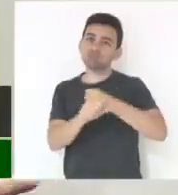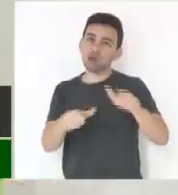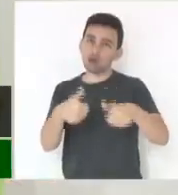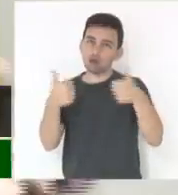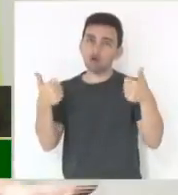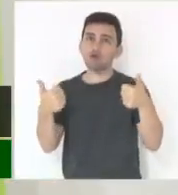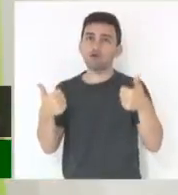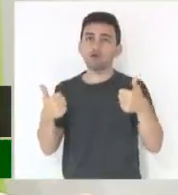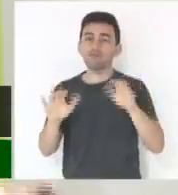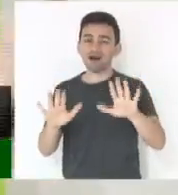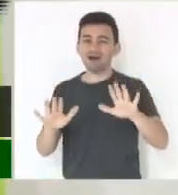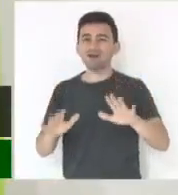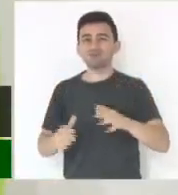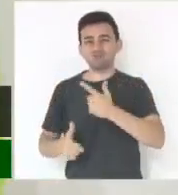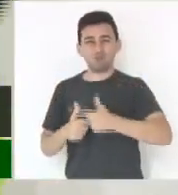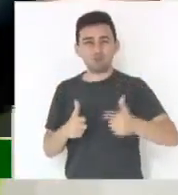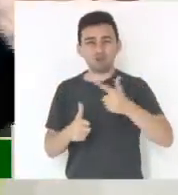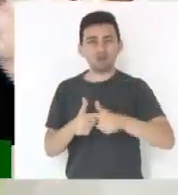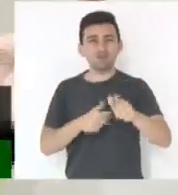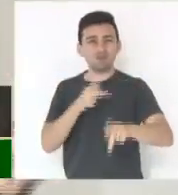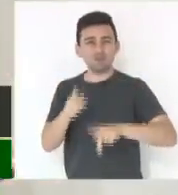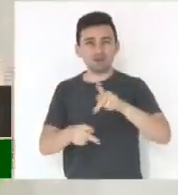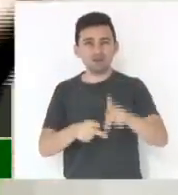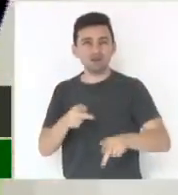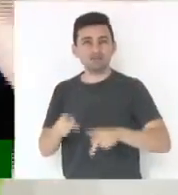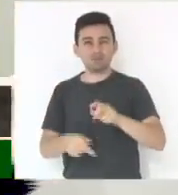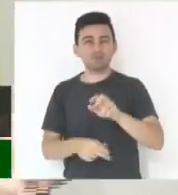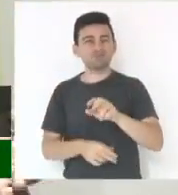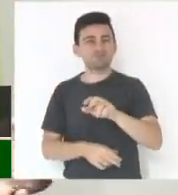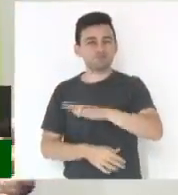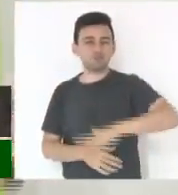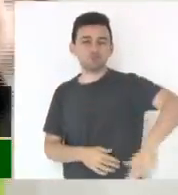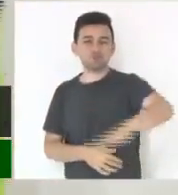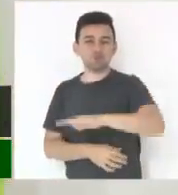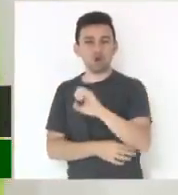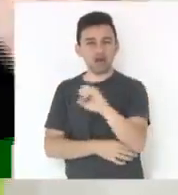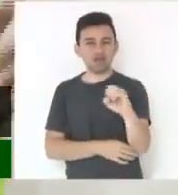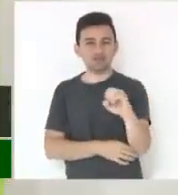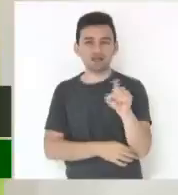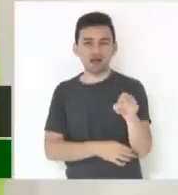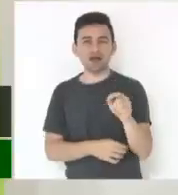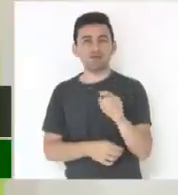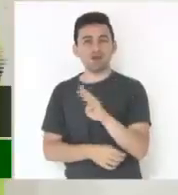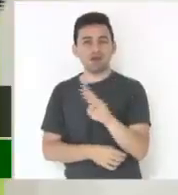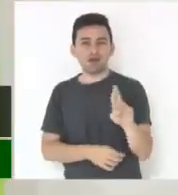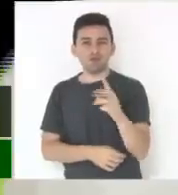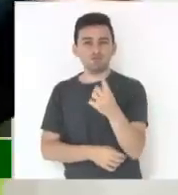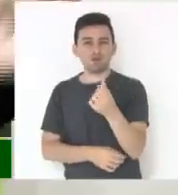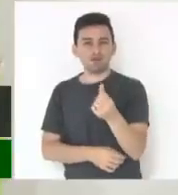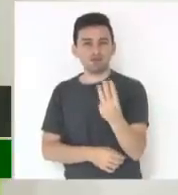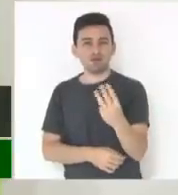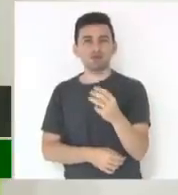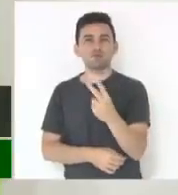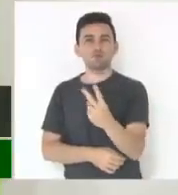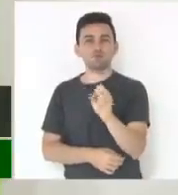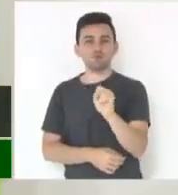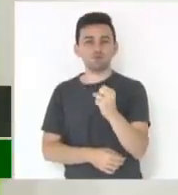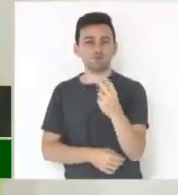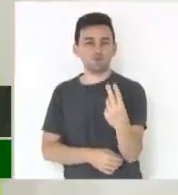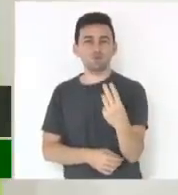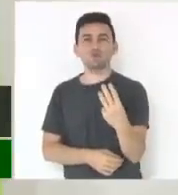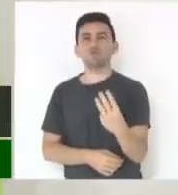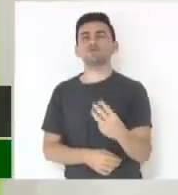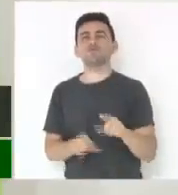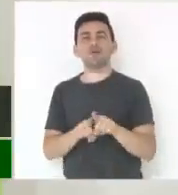sacrifício que a população do Oeste passa com a BR-63, com a 282, Chapecó-São